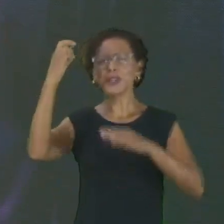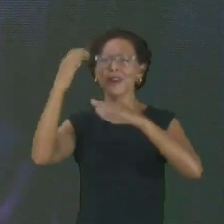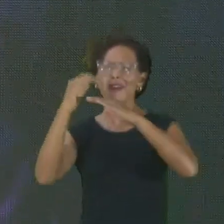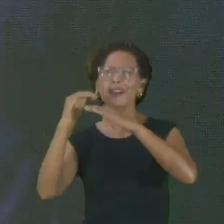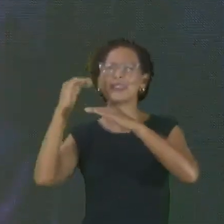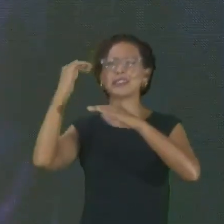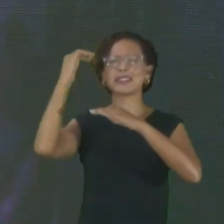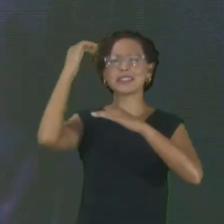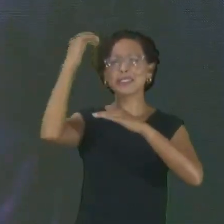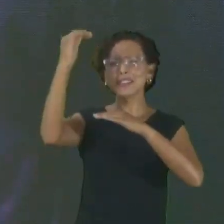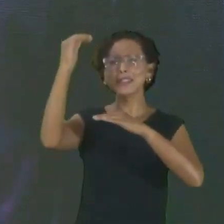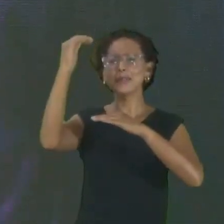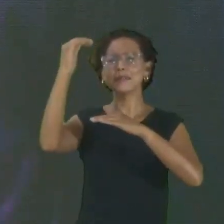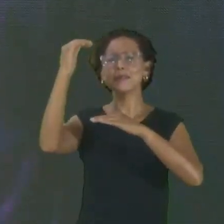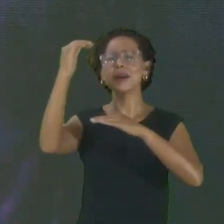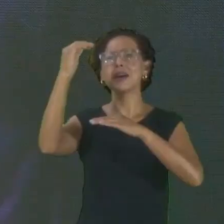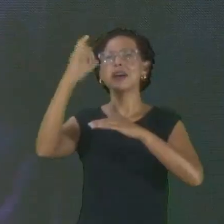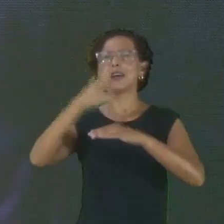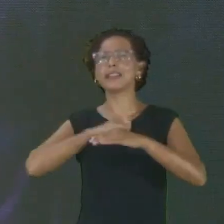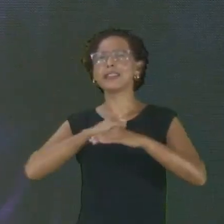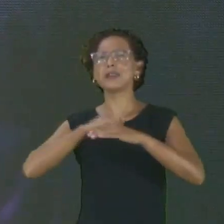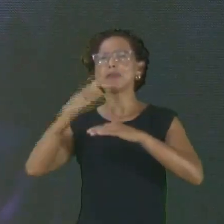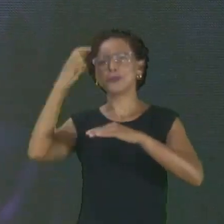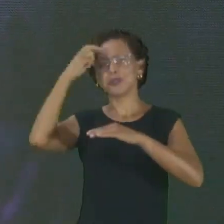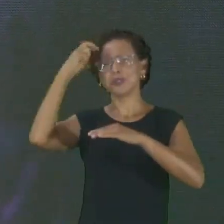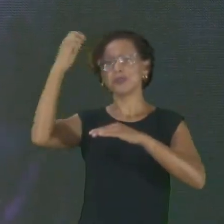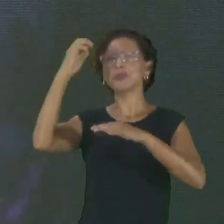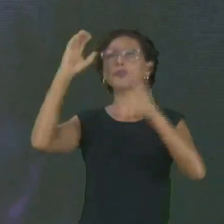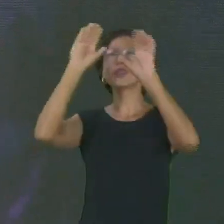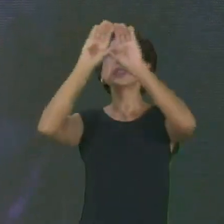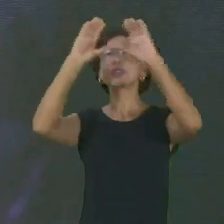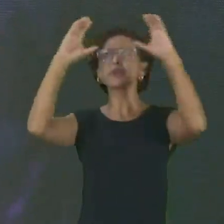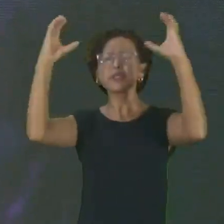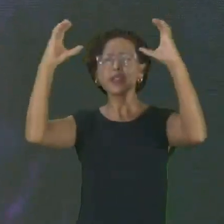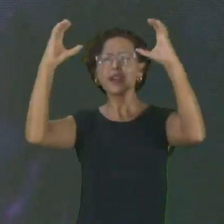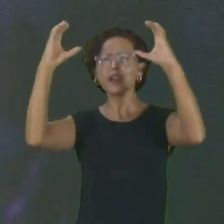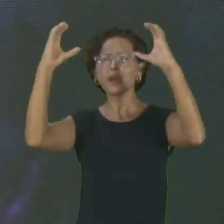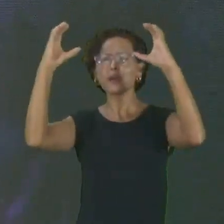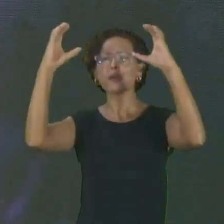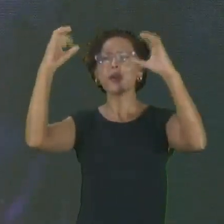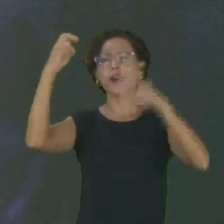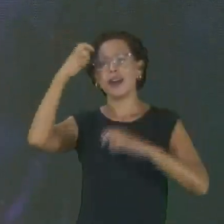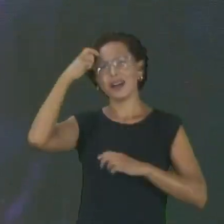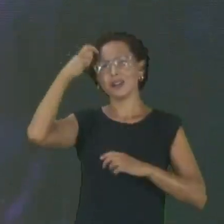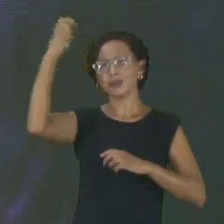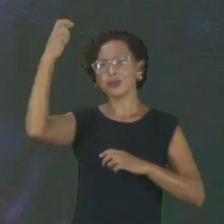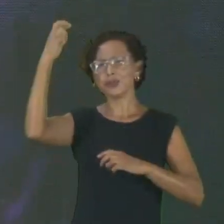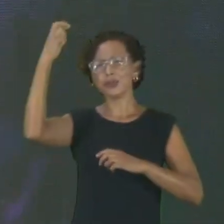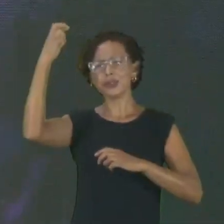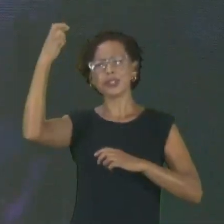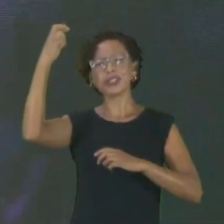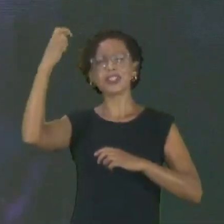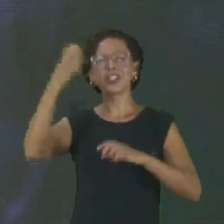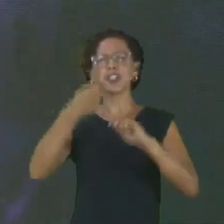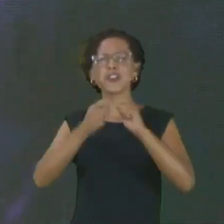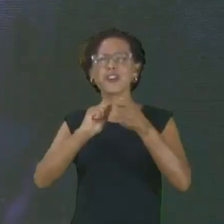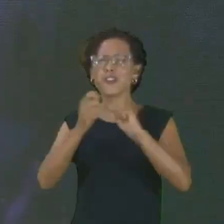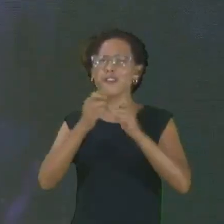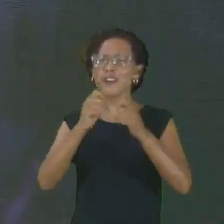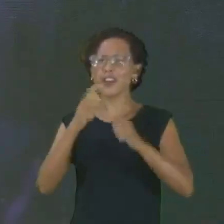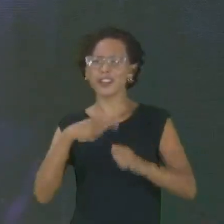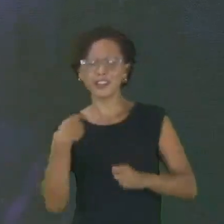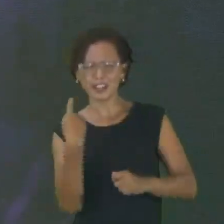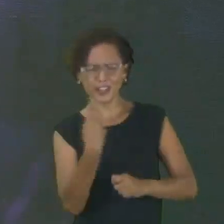ou qualquer outra, a cultura do céu. A cultura que rege a nossa vida não é apenas uma cultura